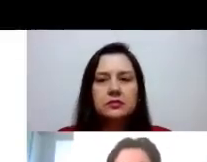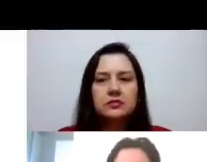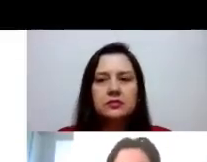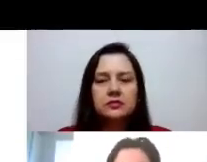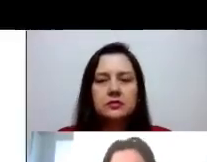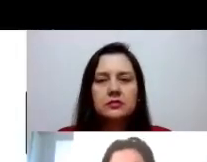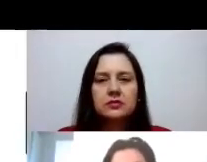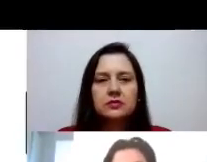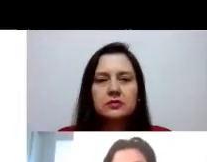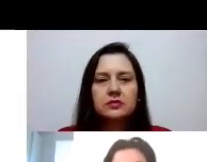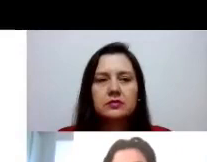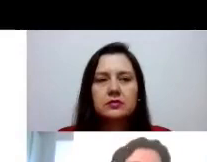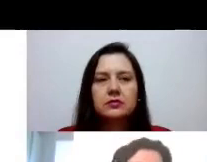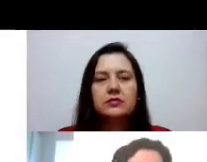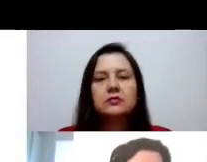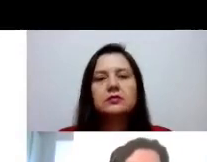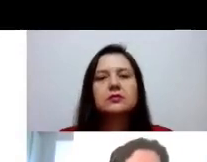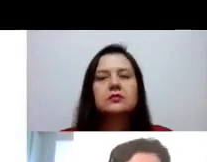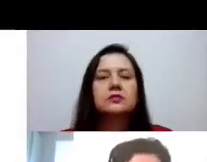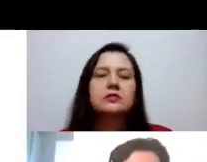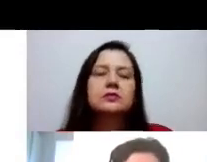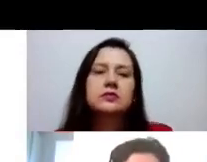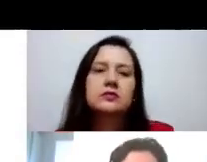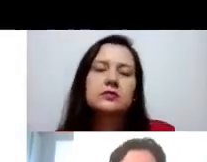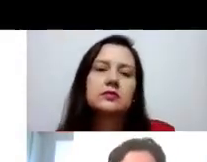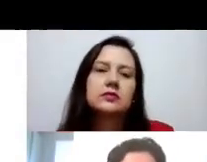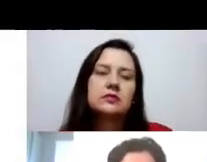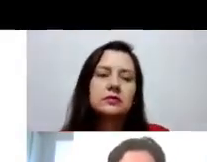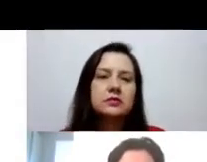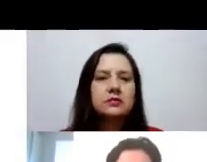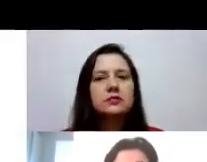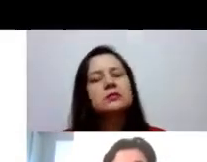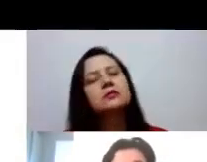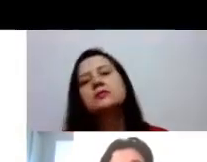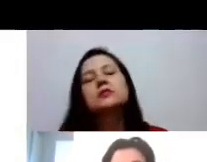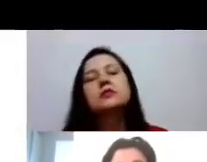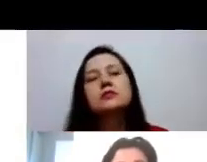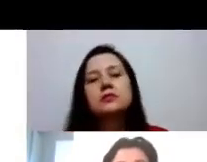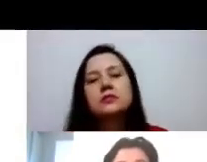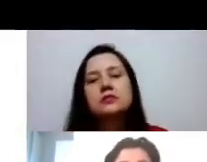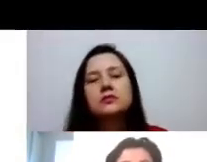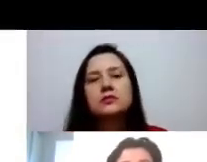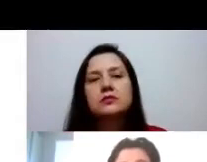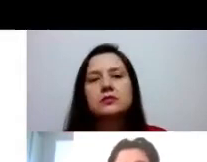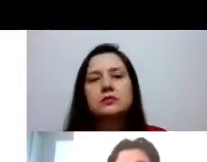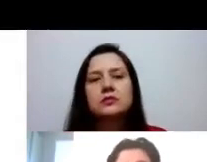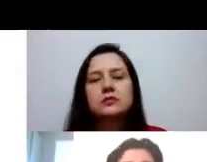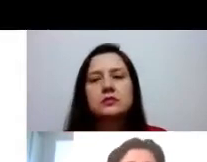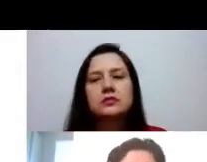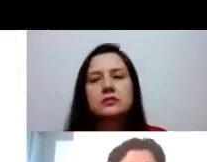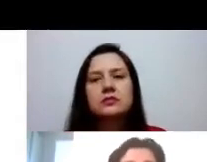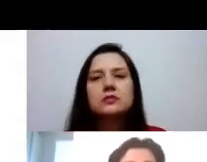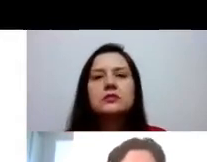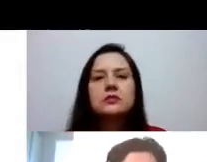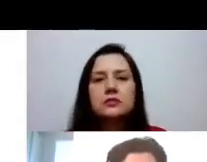que cumprem um papel social que o município hoje ainda não consegue realizar por si só. Também, eles vão ver as questões se